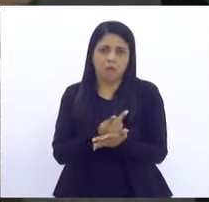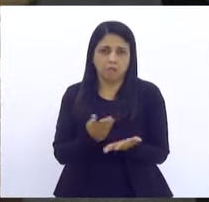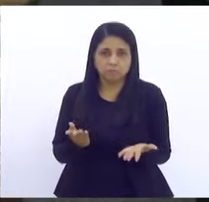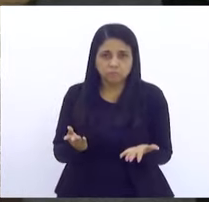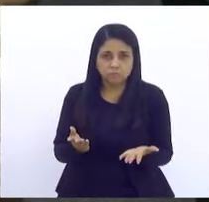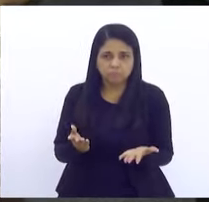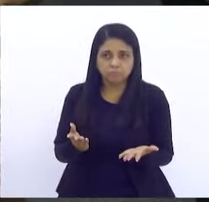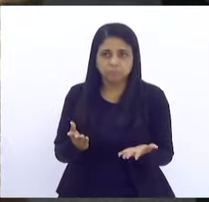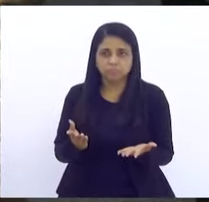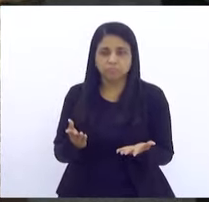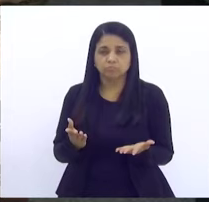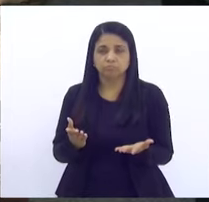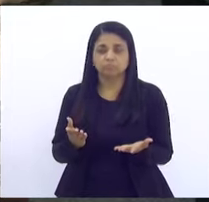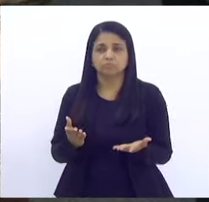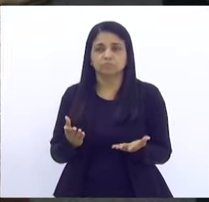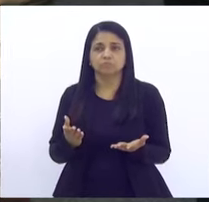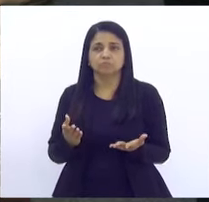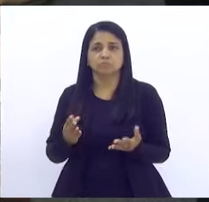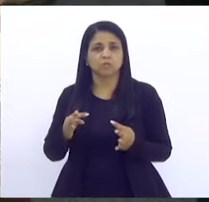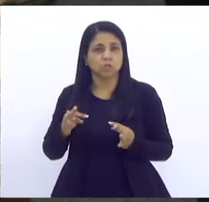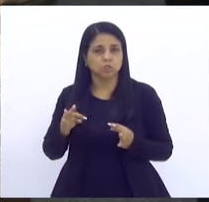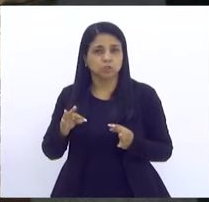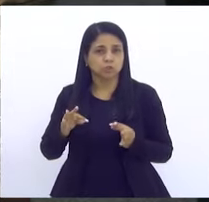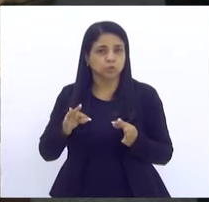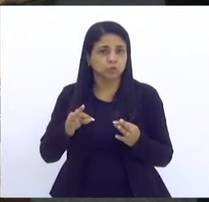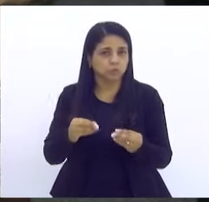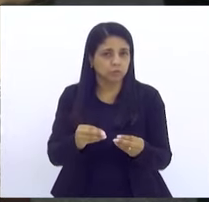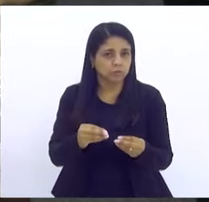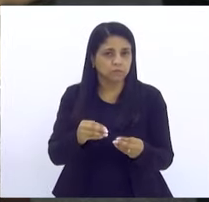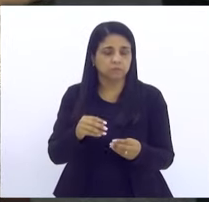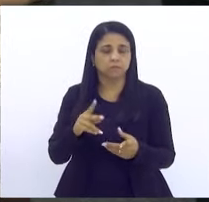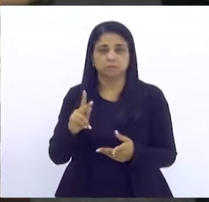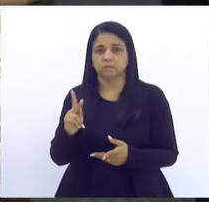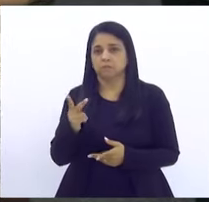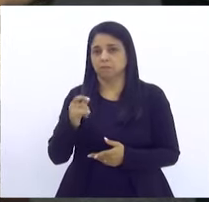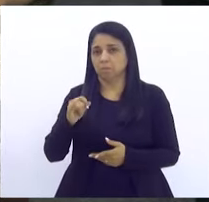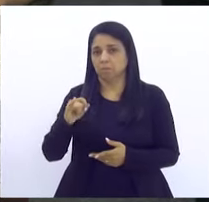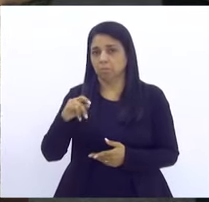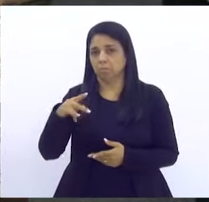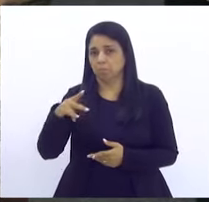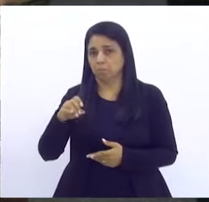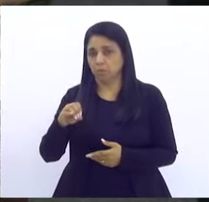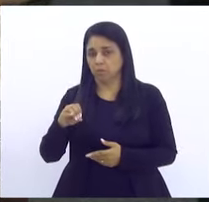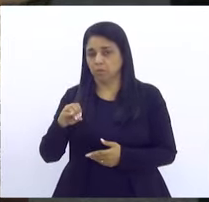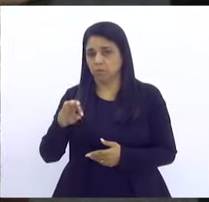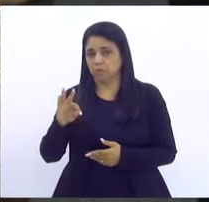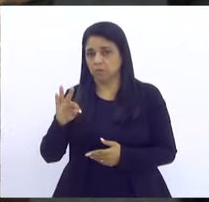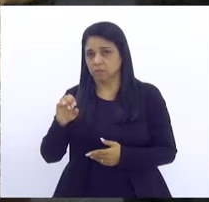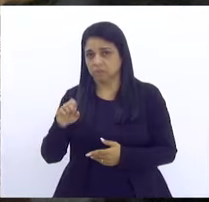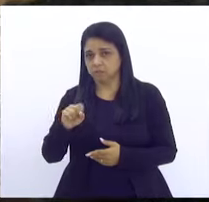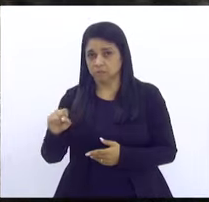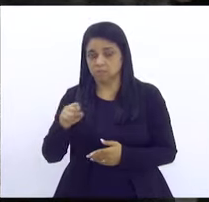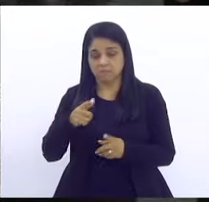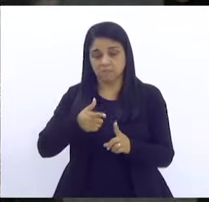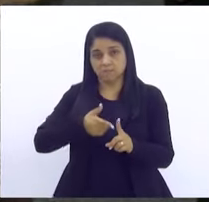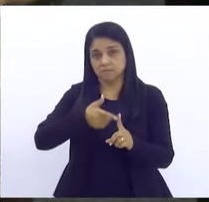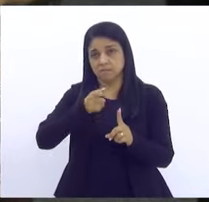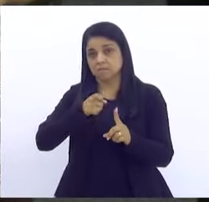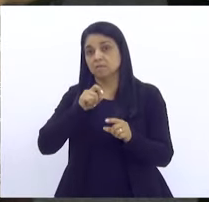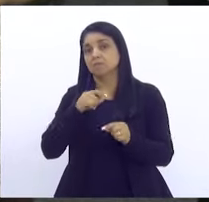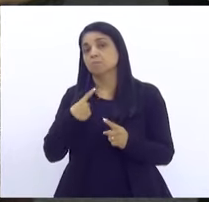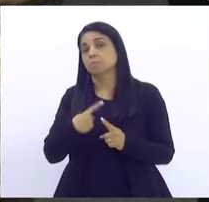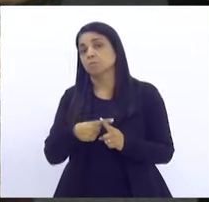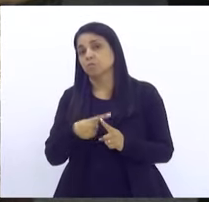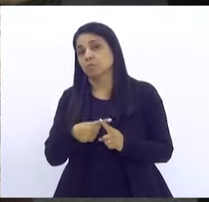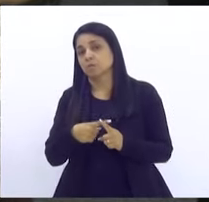até porque todas as hipóteses levam que ela foi assassinada porque estava